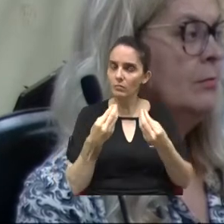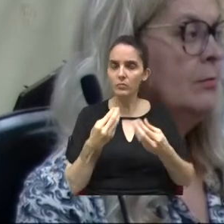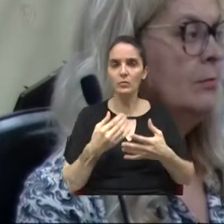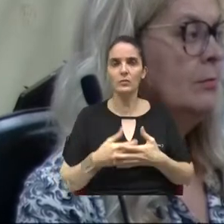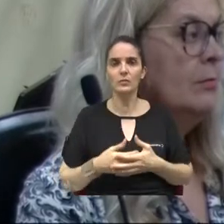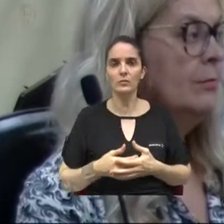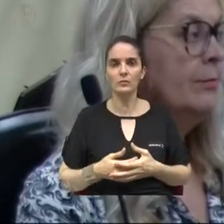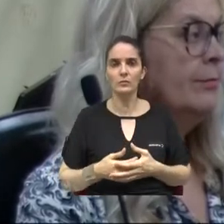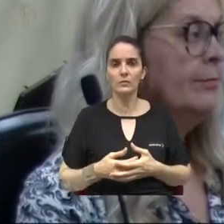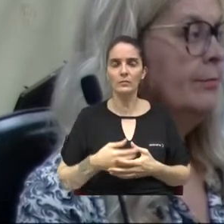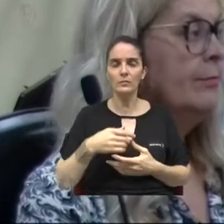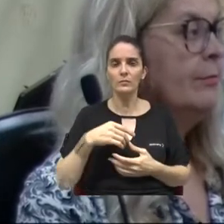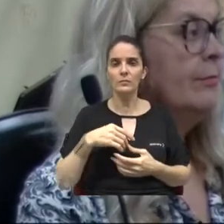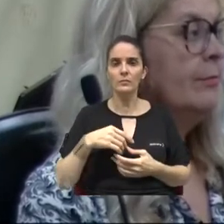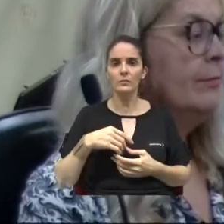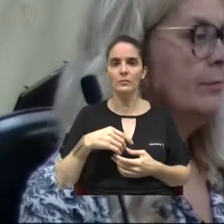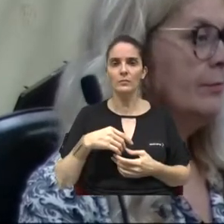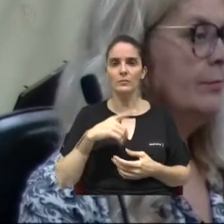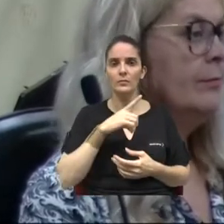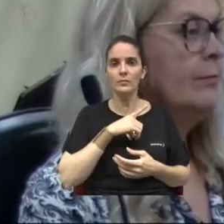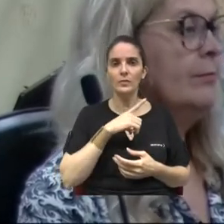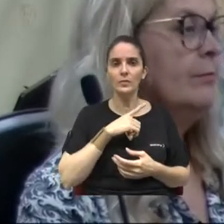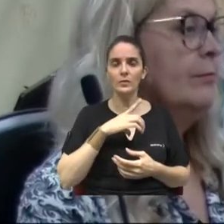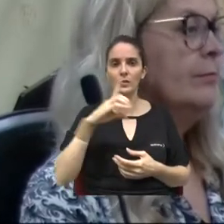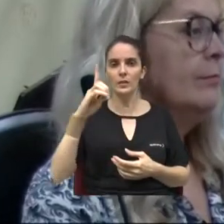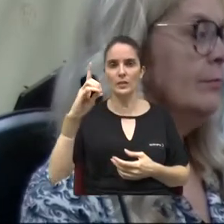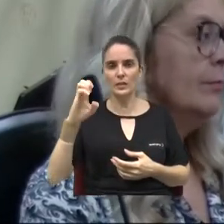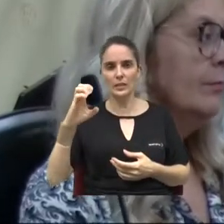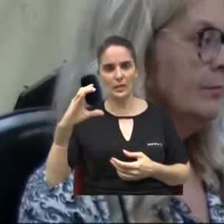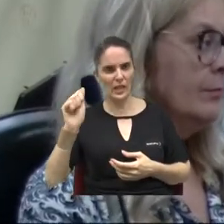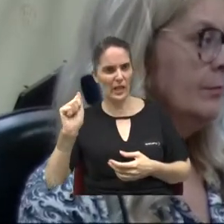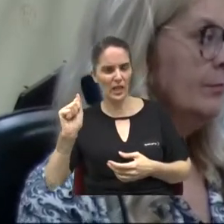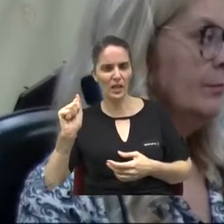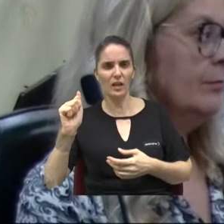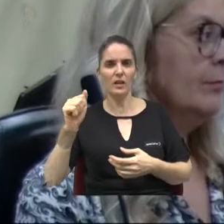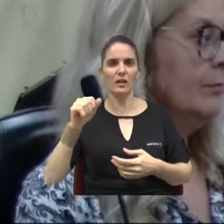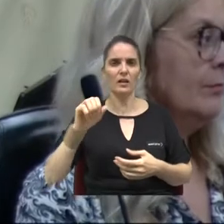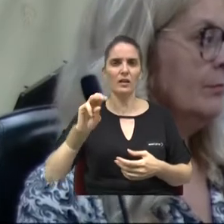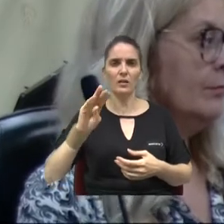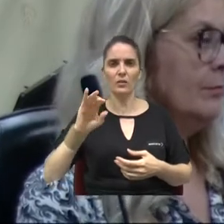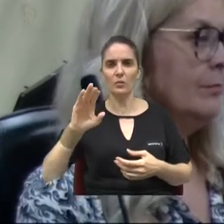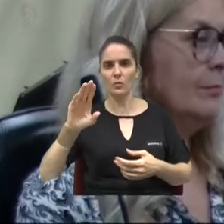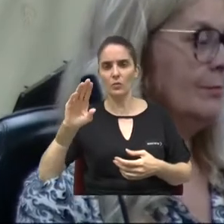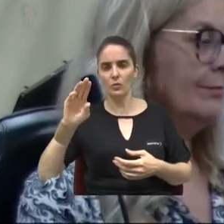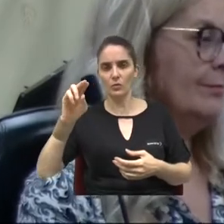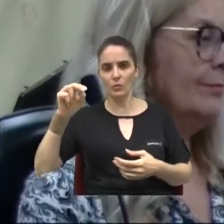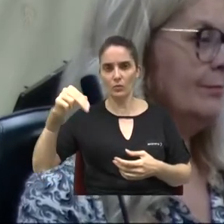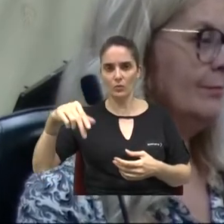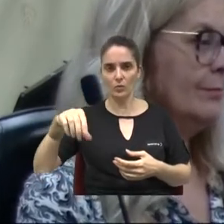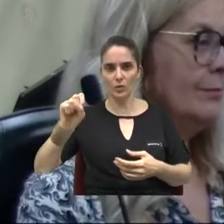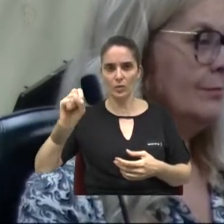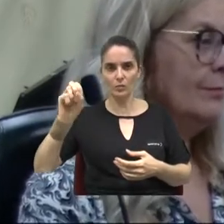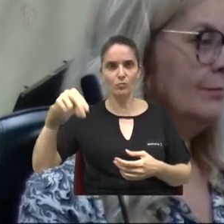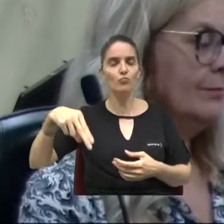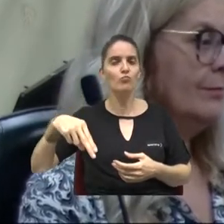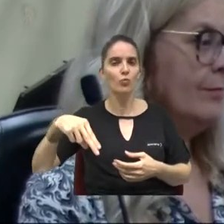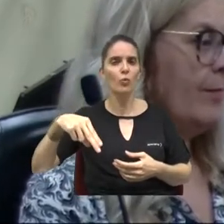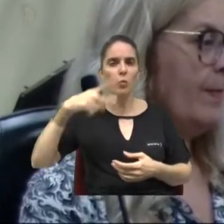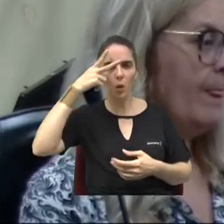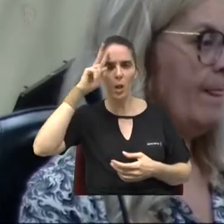se lembra da tal do Instrum, da Deca? Eu me recordo, né, muito facilmente dos nomes,